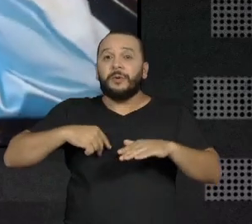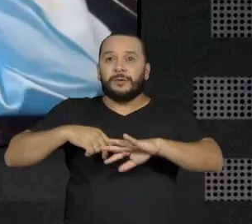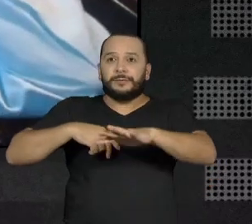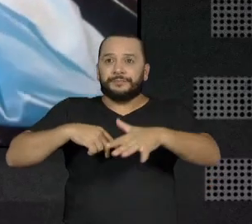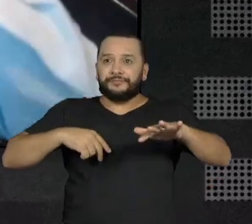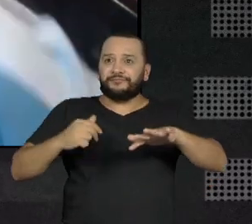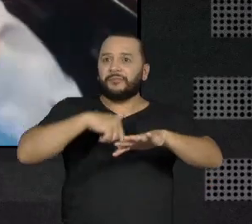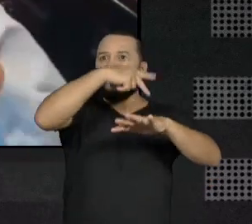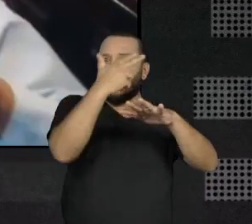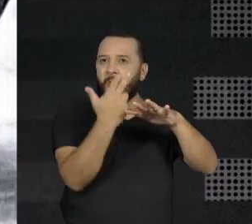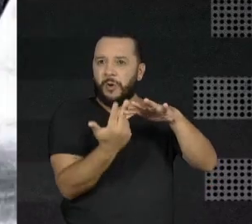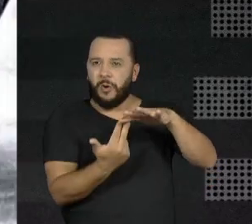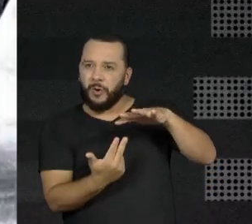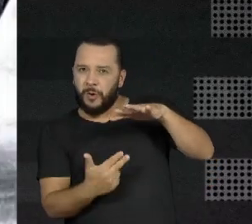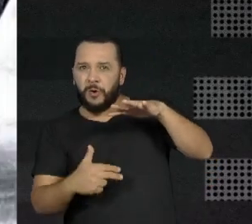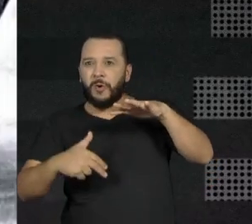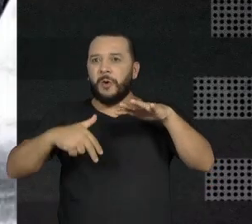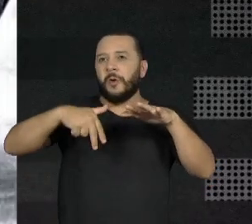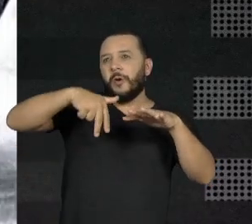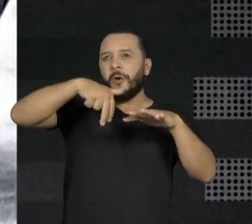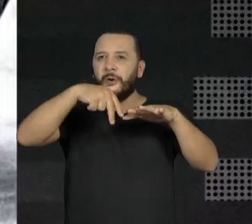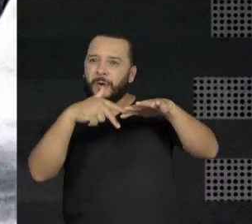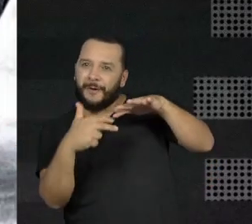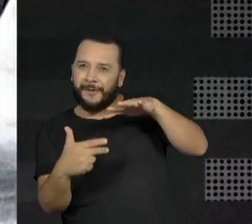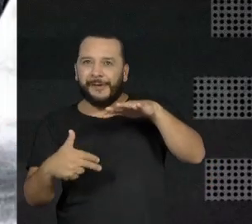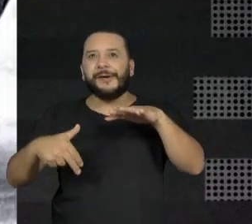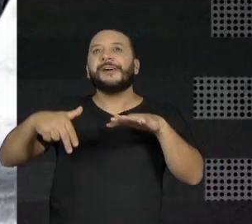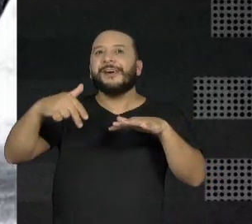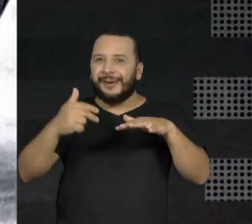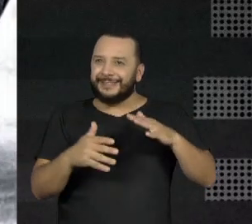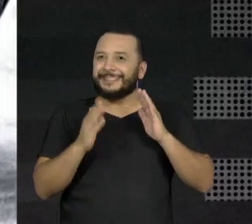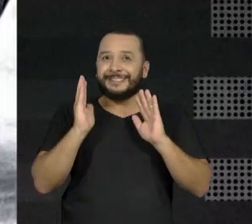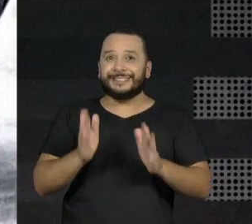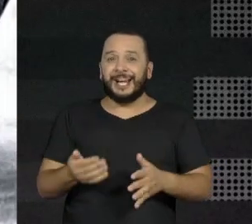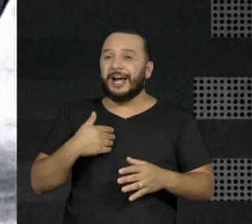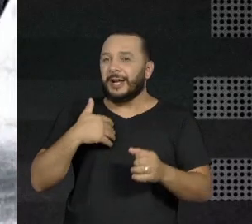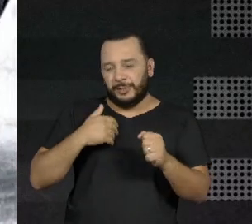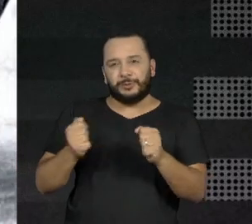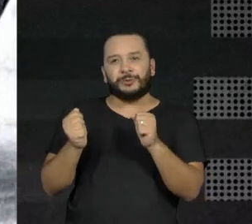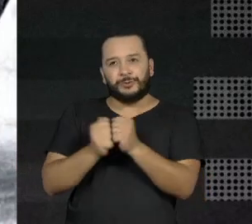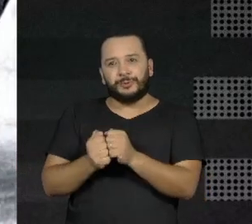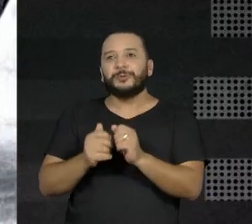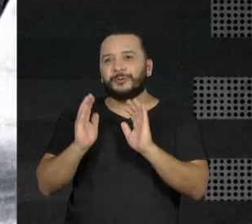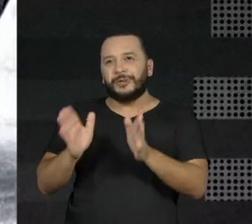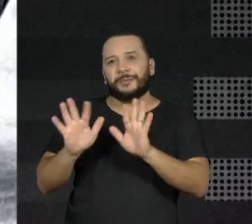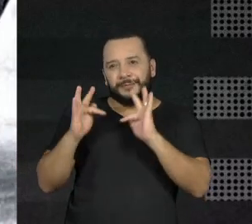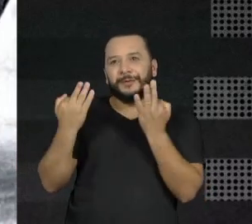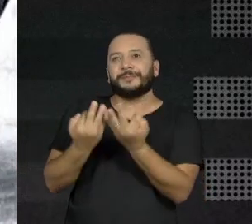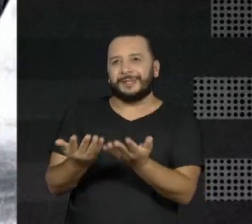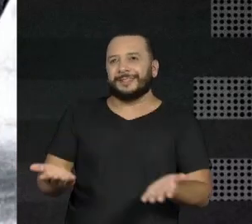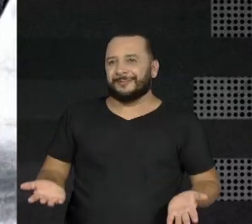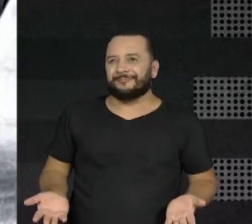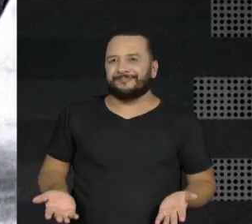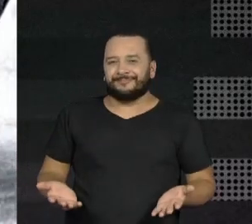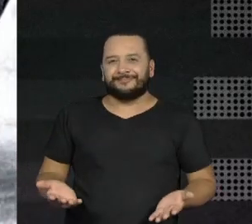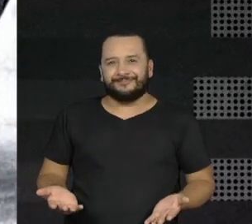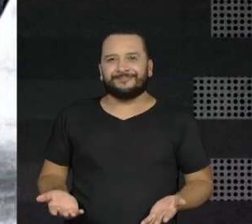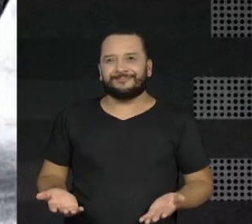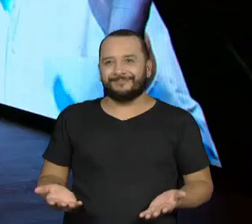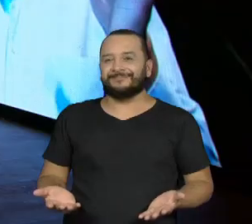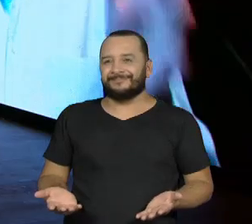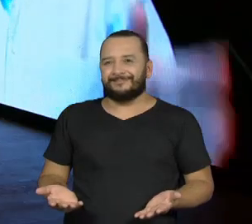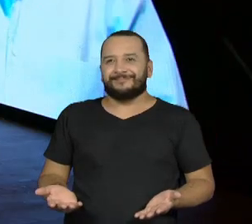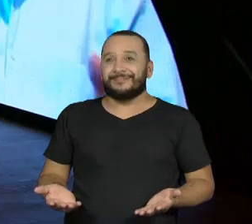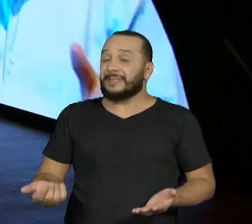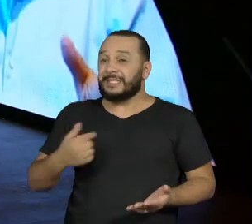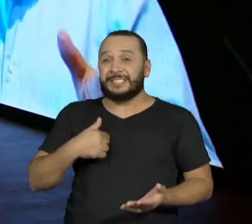a nadar. Eu flutuava e batia os braços, então eu atravessava o rio tranquilamente desse jeito também. Olha, então, estava lá